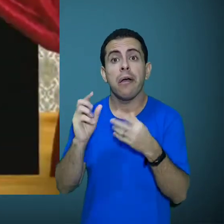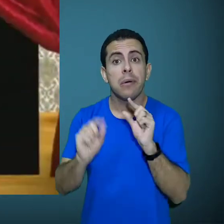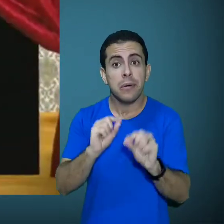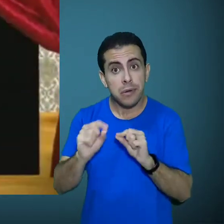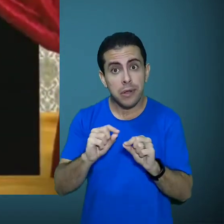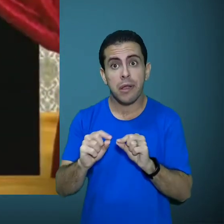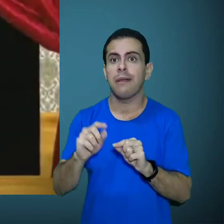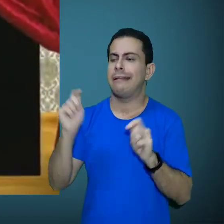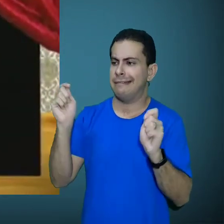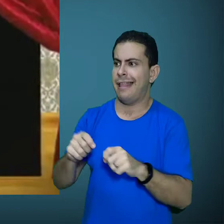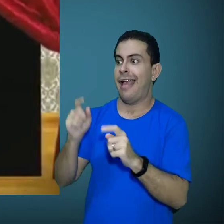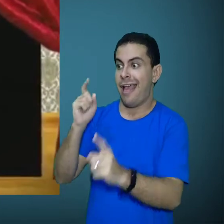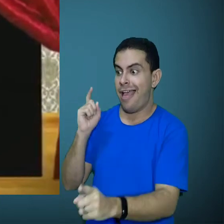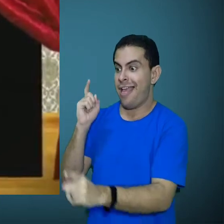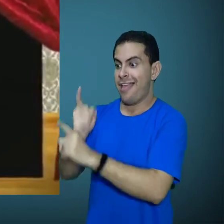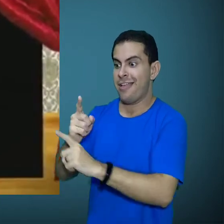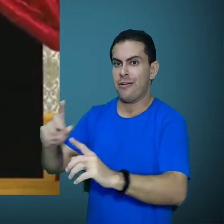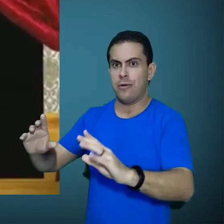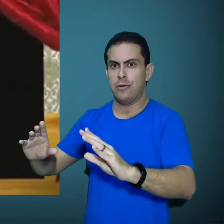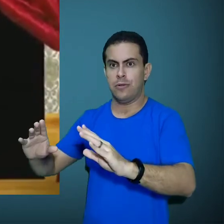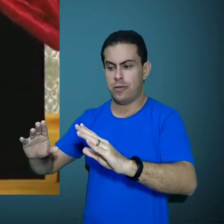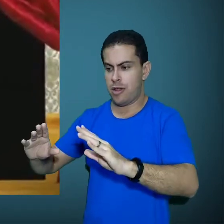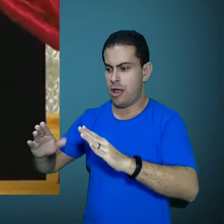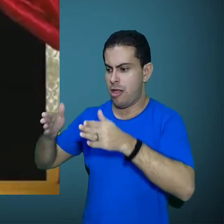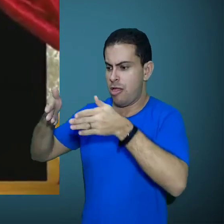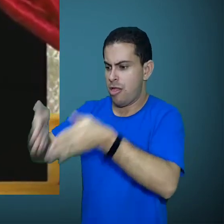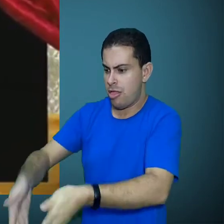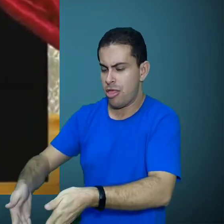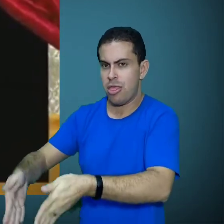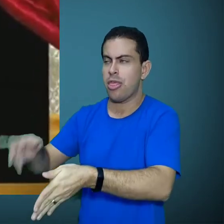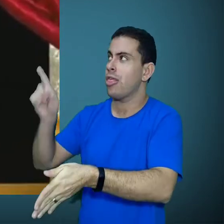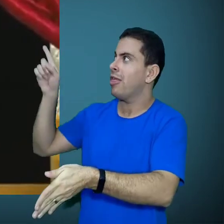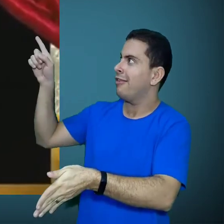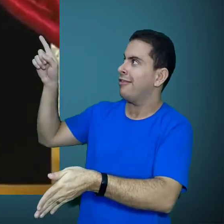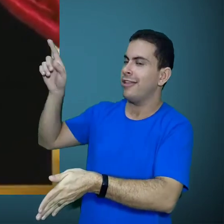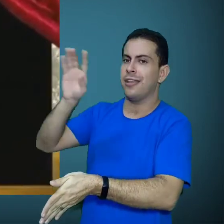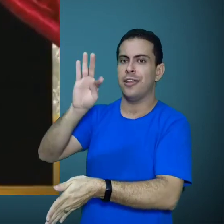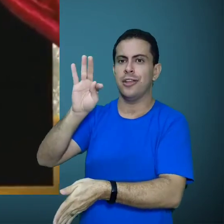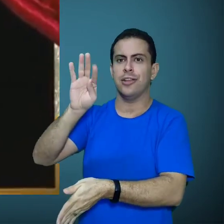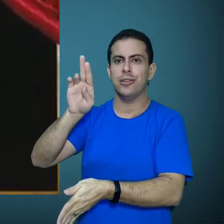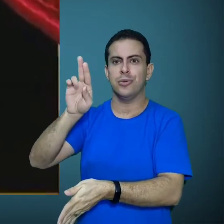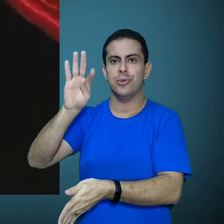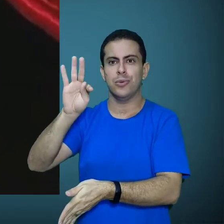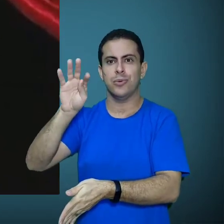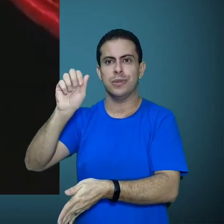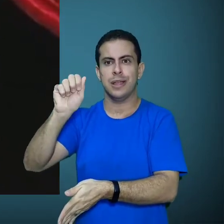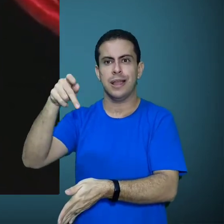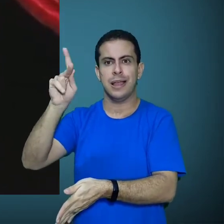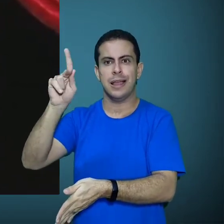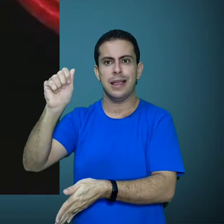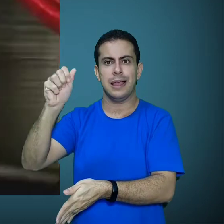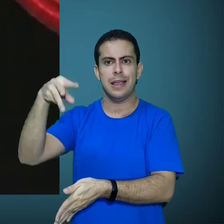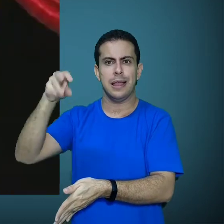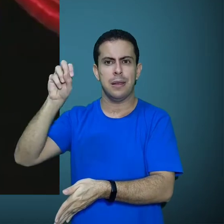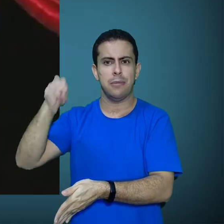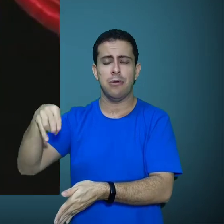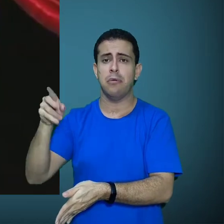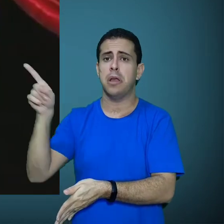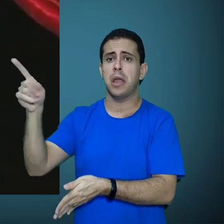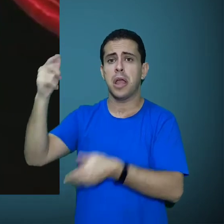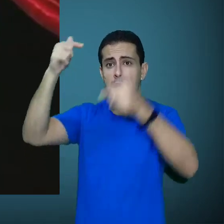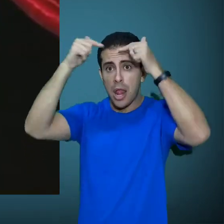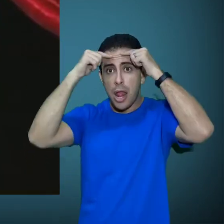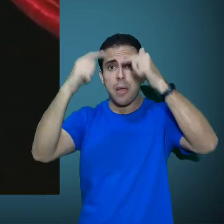para decifrar a localização da tumba de Tutankhamon. Esse jovem faraó morreu